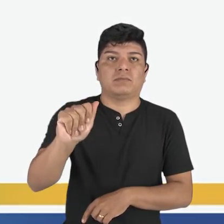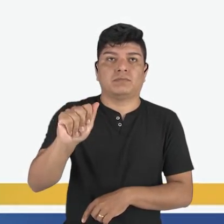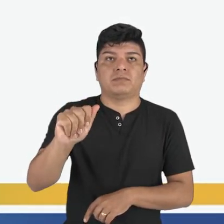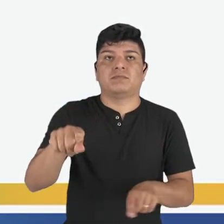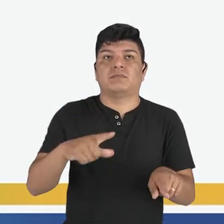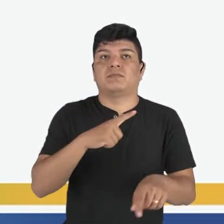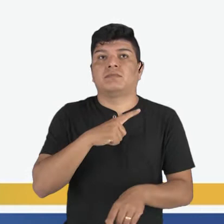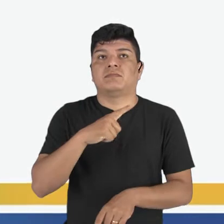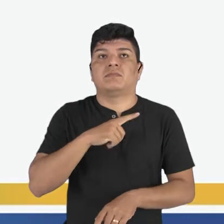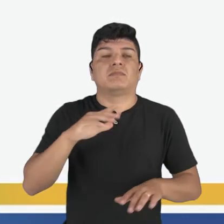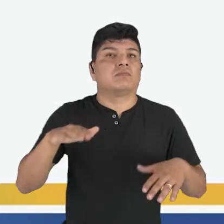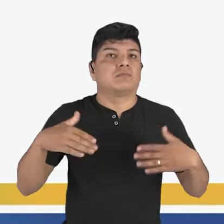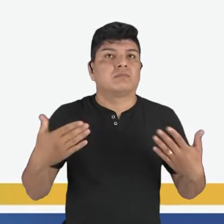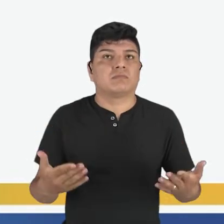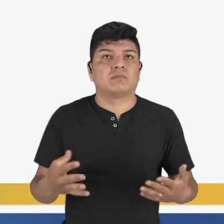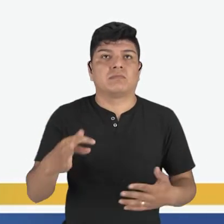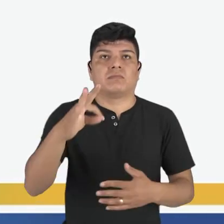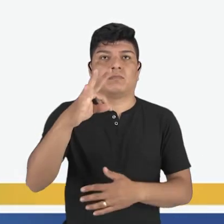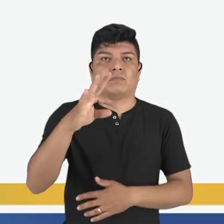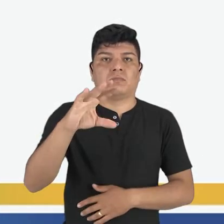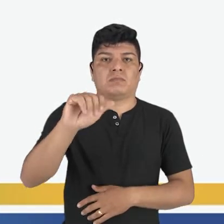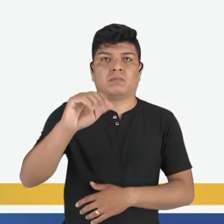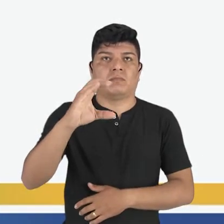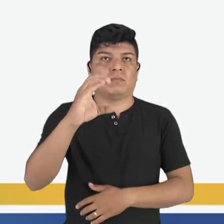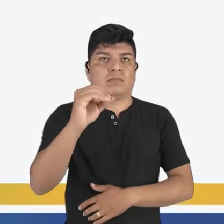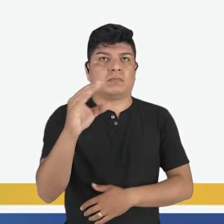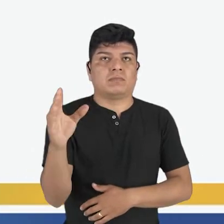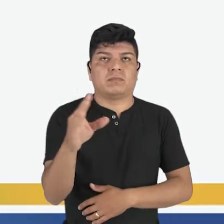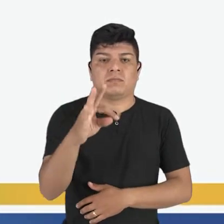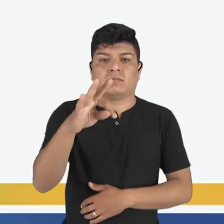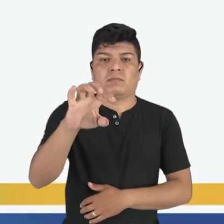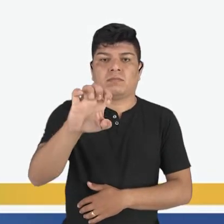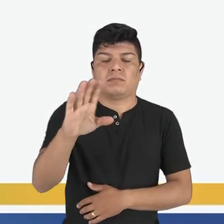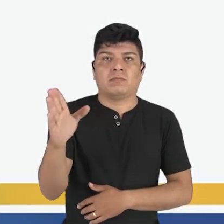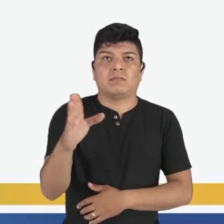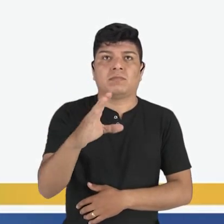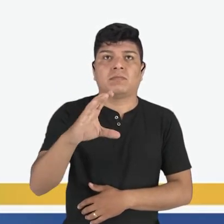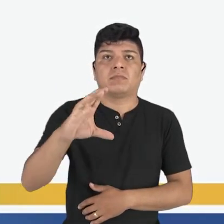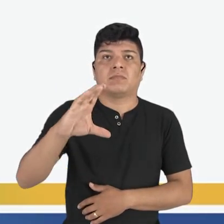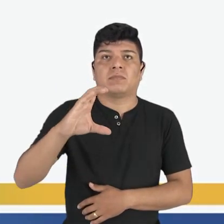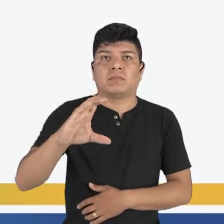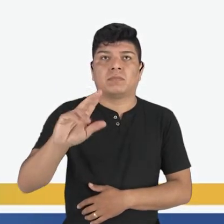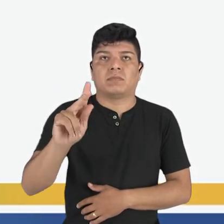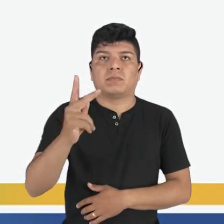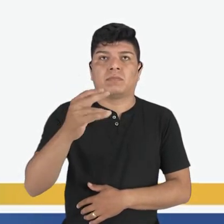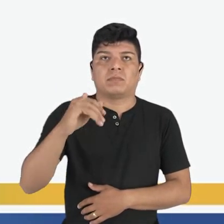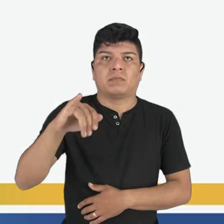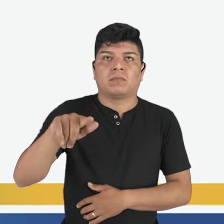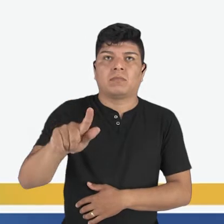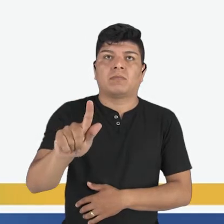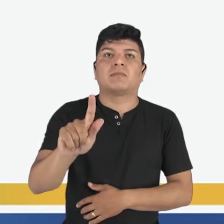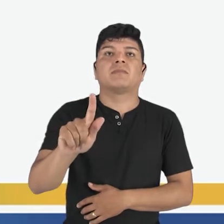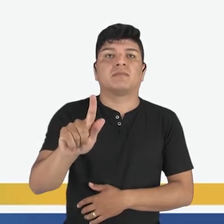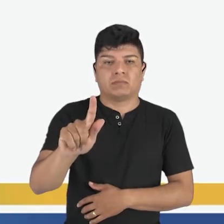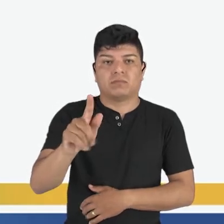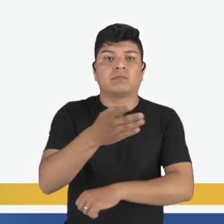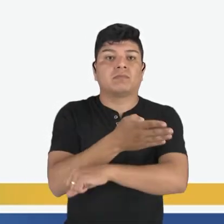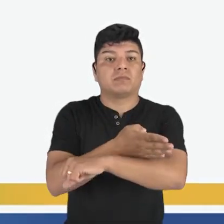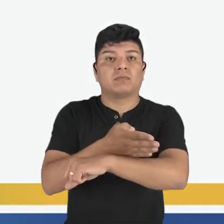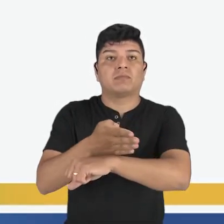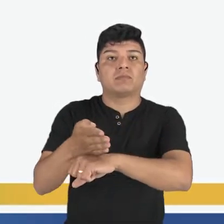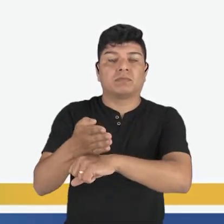Tao Te Ching. Tao Te Ching é o livro que revela o caminho. Então, esse livro é o livro da